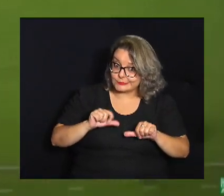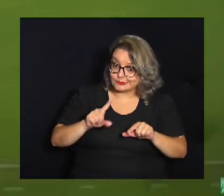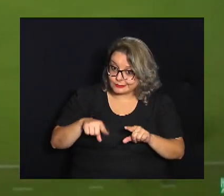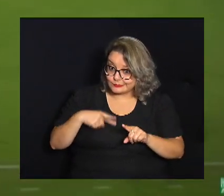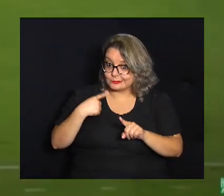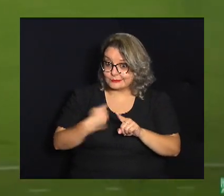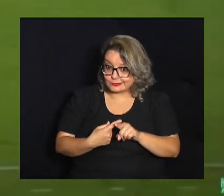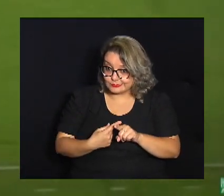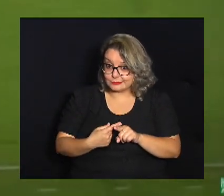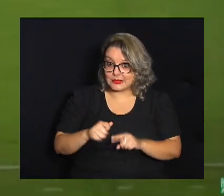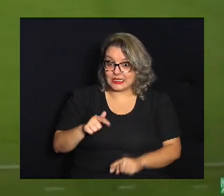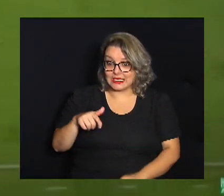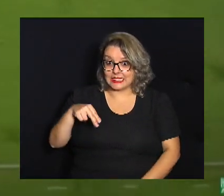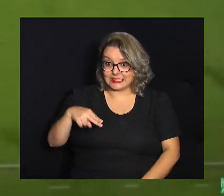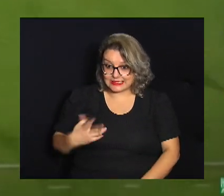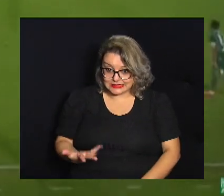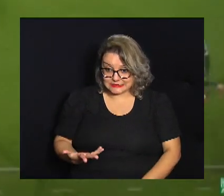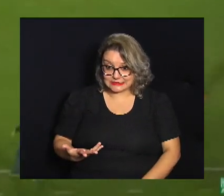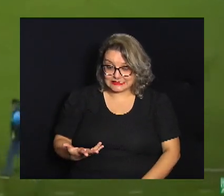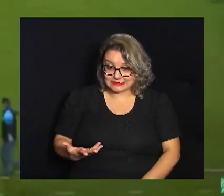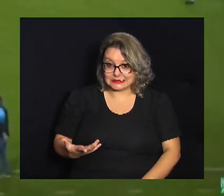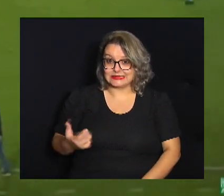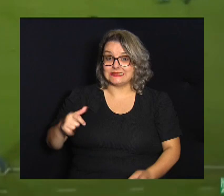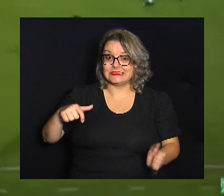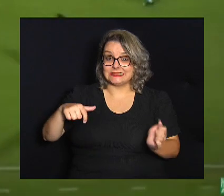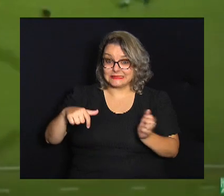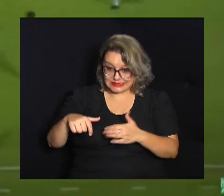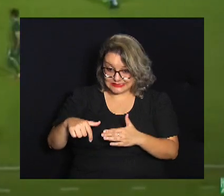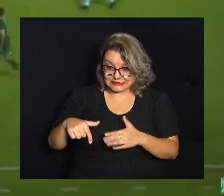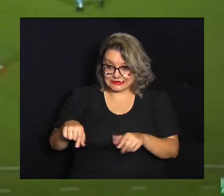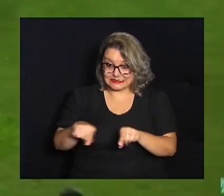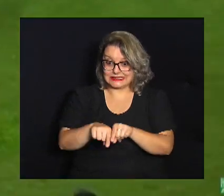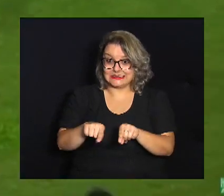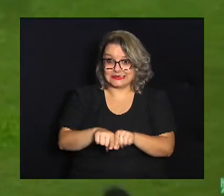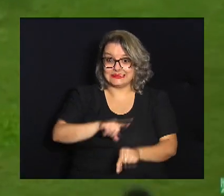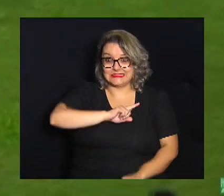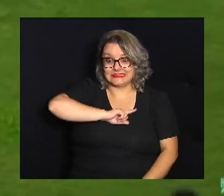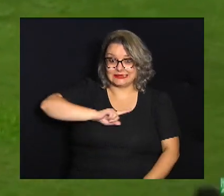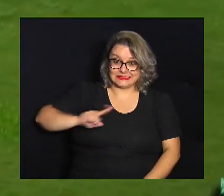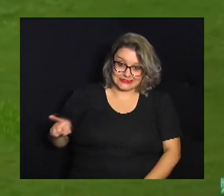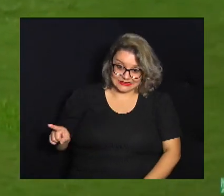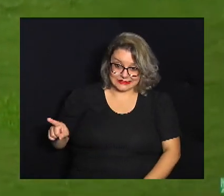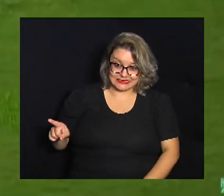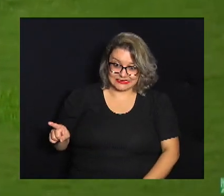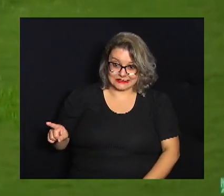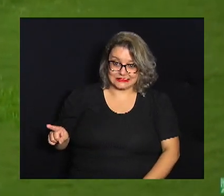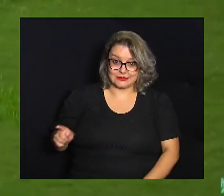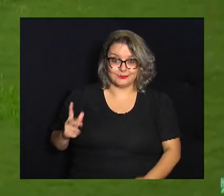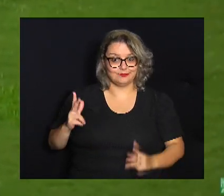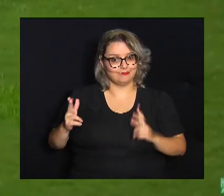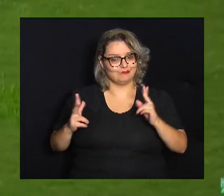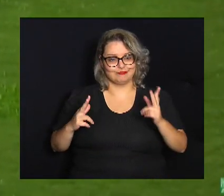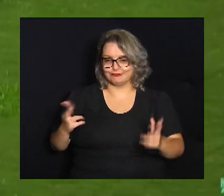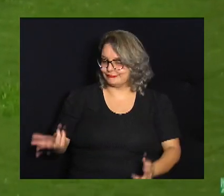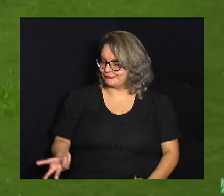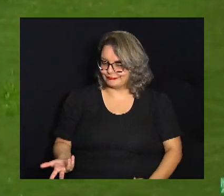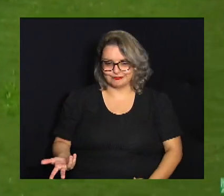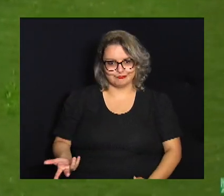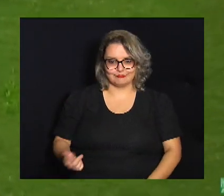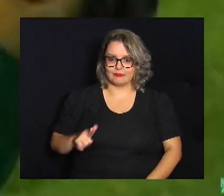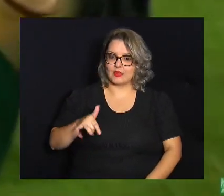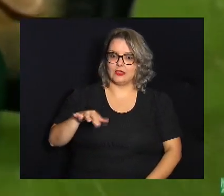acréscimos, Alan Santos, o zagueiro bugrino, também foi expulso. Então ficou nisso, Londrina